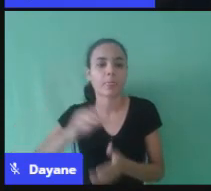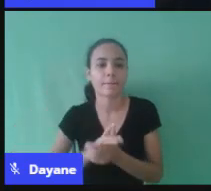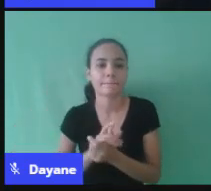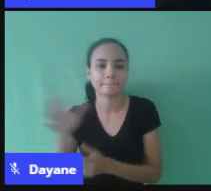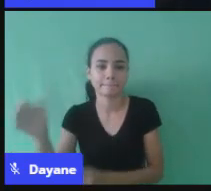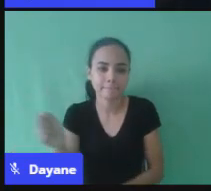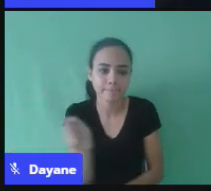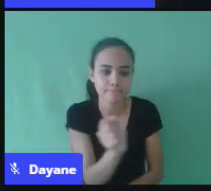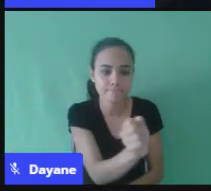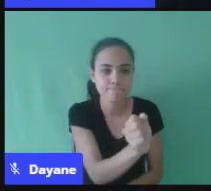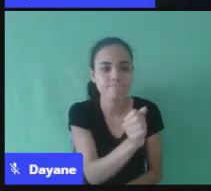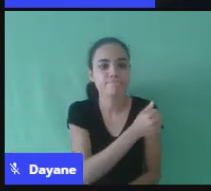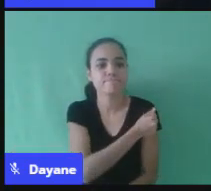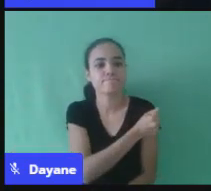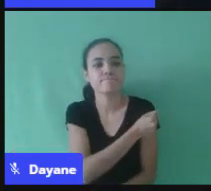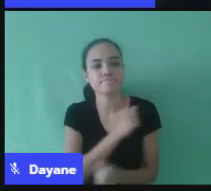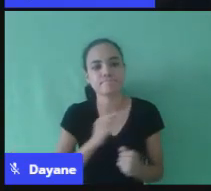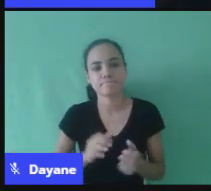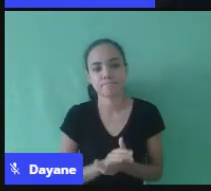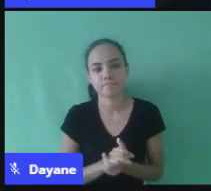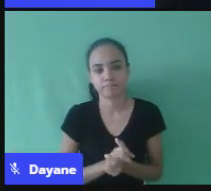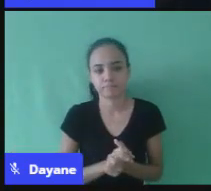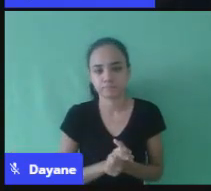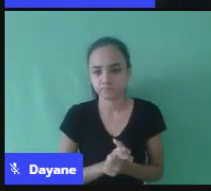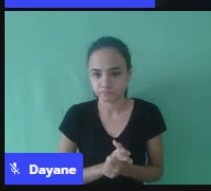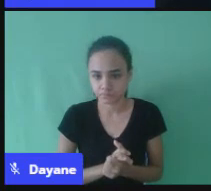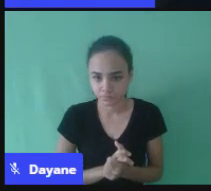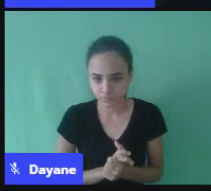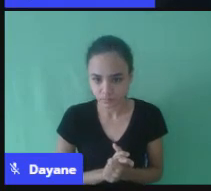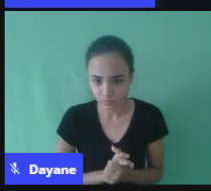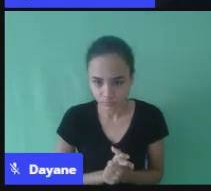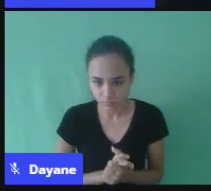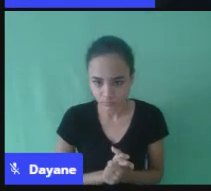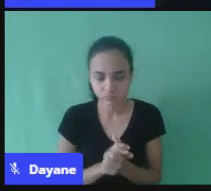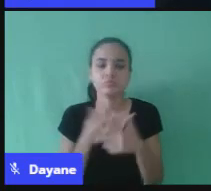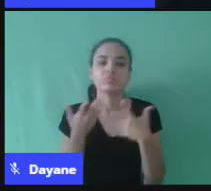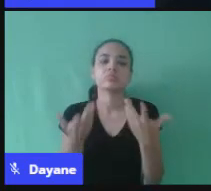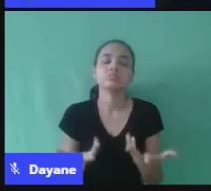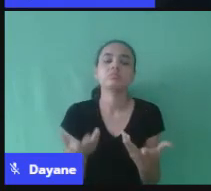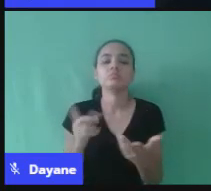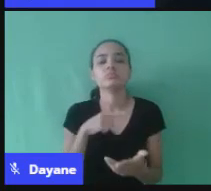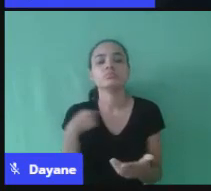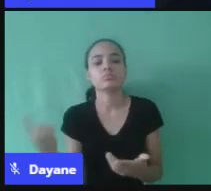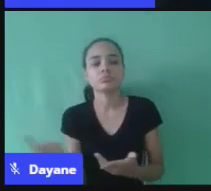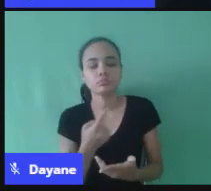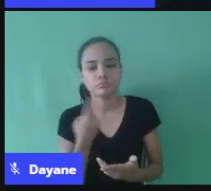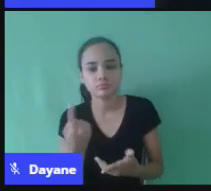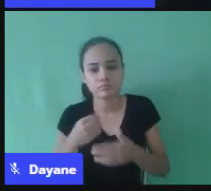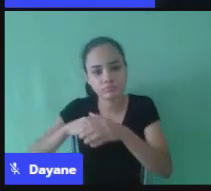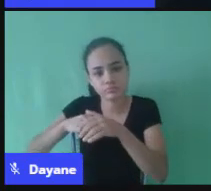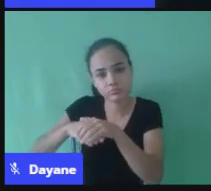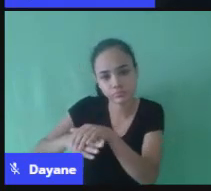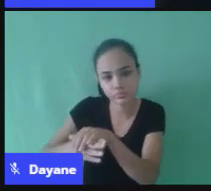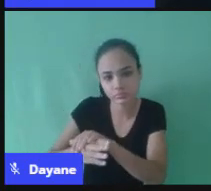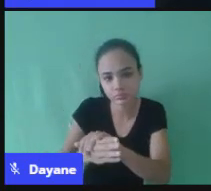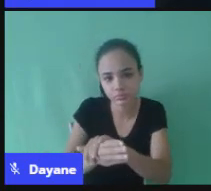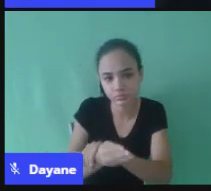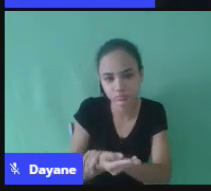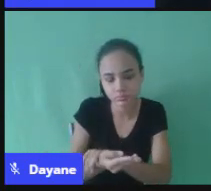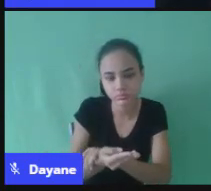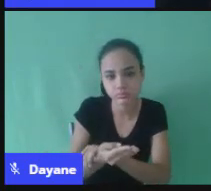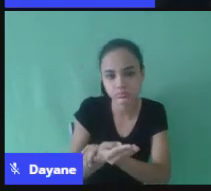estávamos, convencionais, habituados, o hibridismo não era tão evidenciado como vai